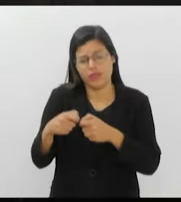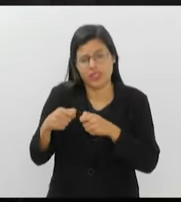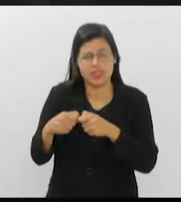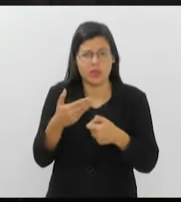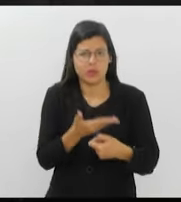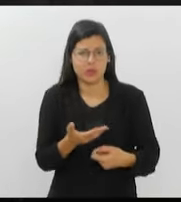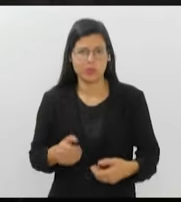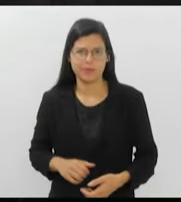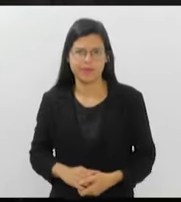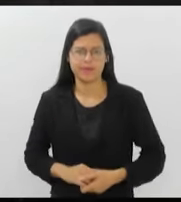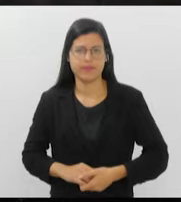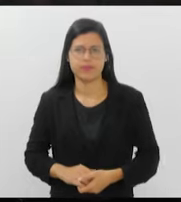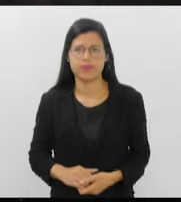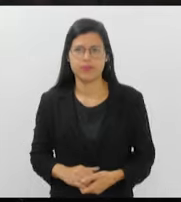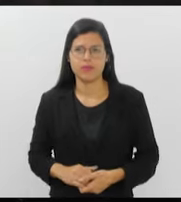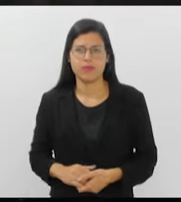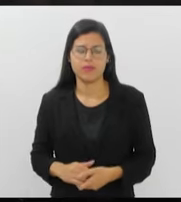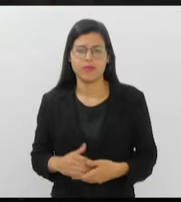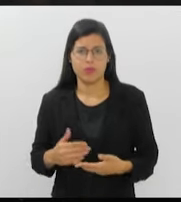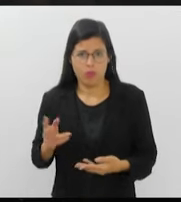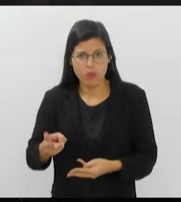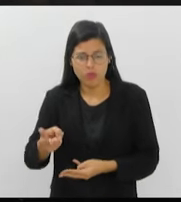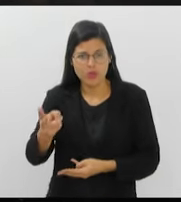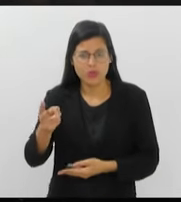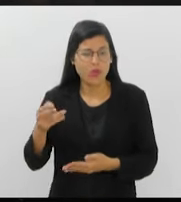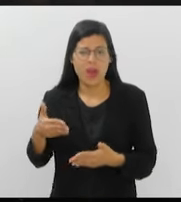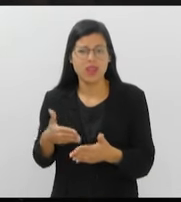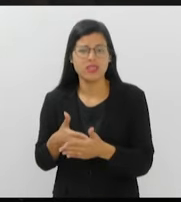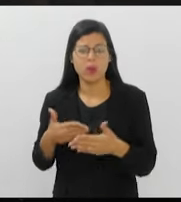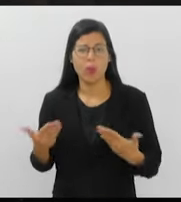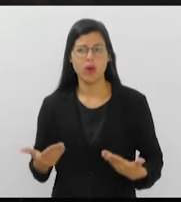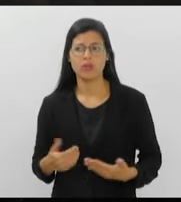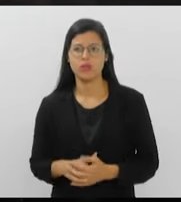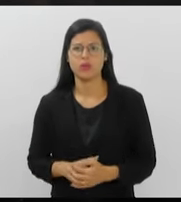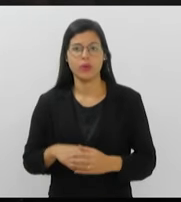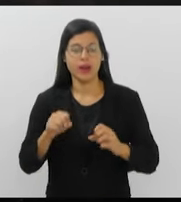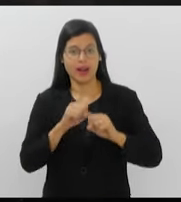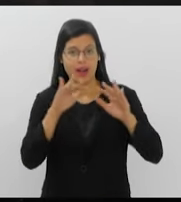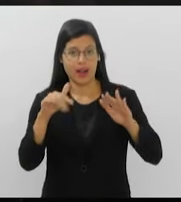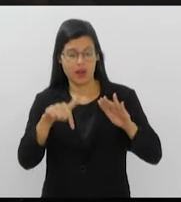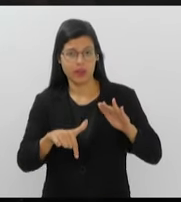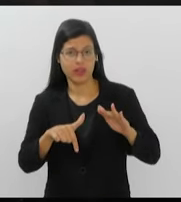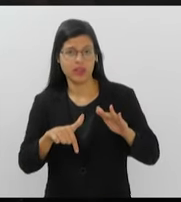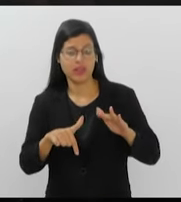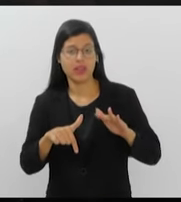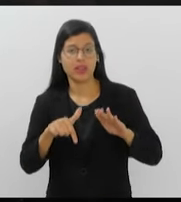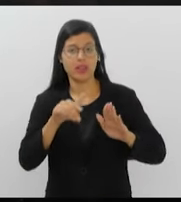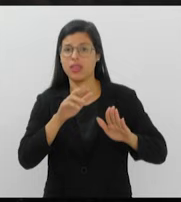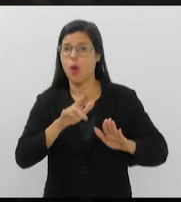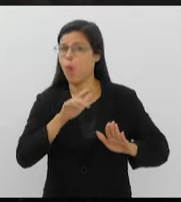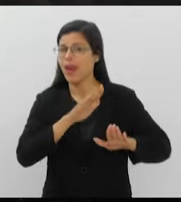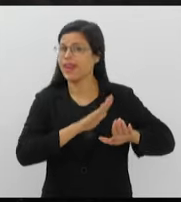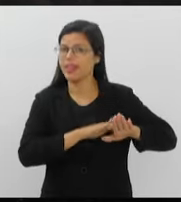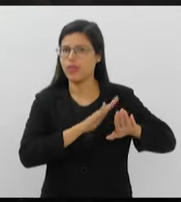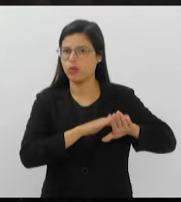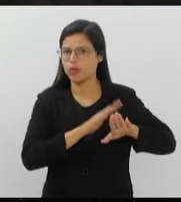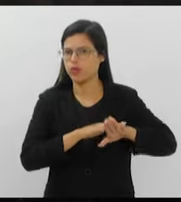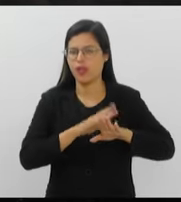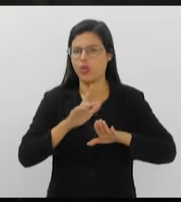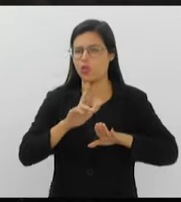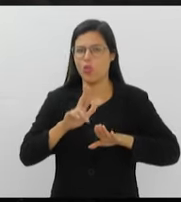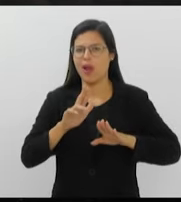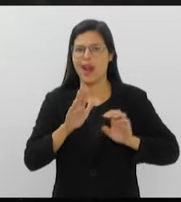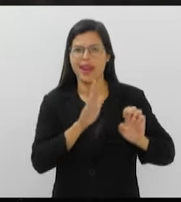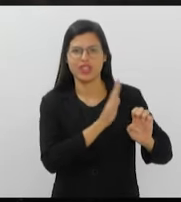gente. Até que ponto? Então vou deixar bem claro aqui. Não é ideologia. Não é esquerda, não